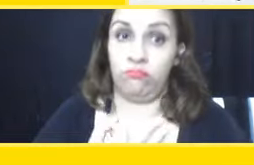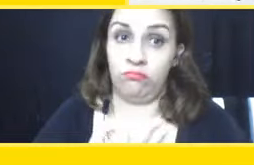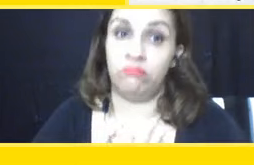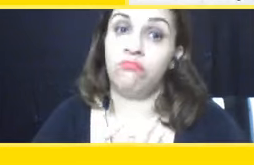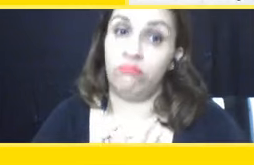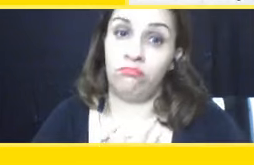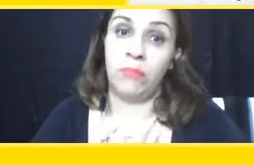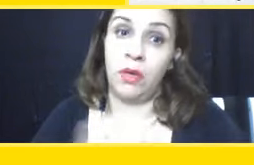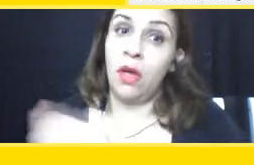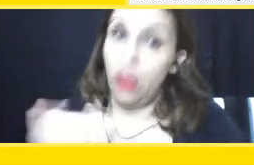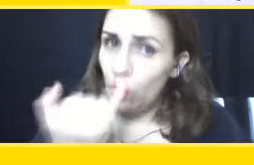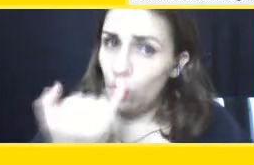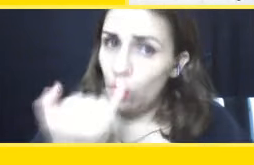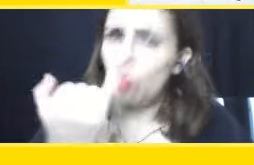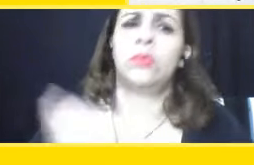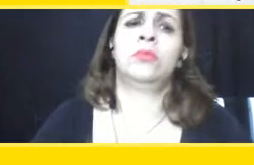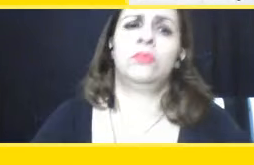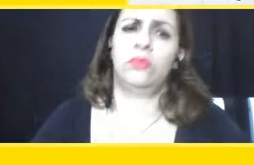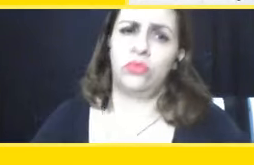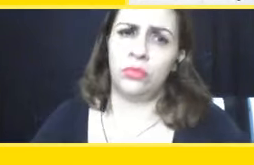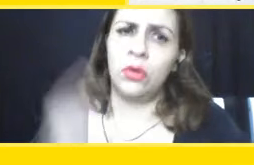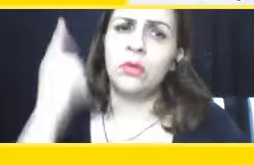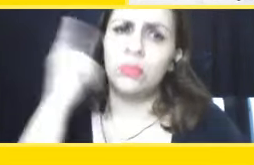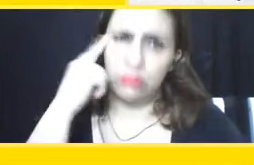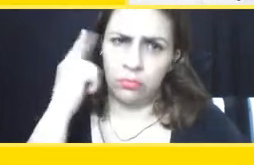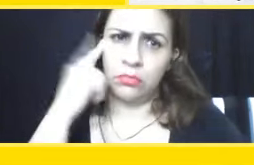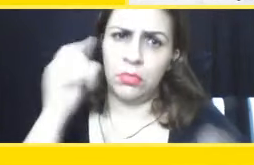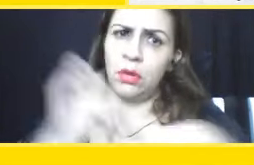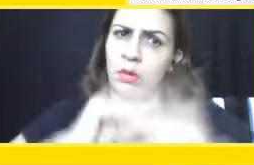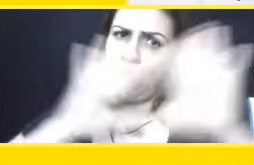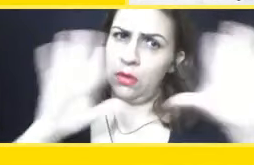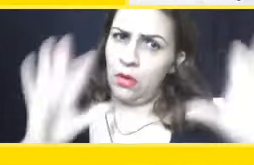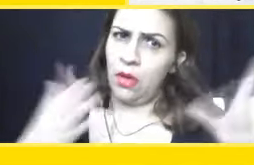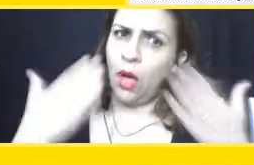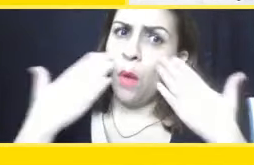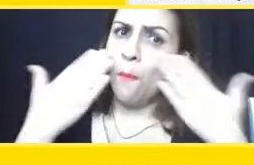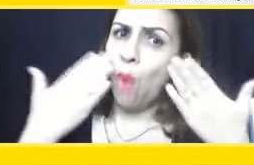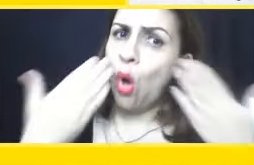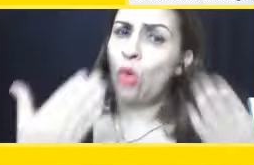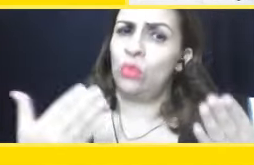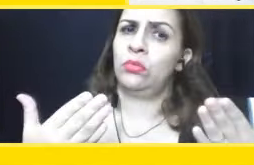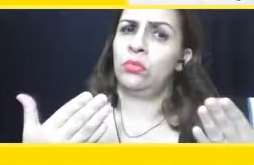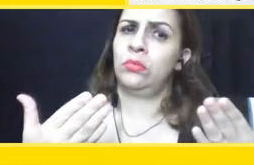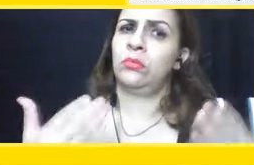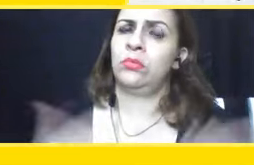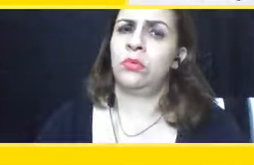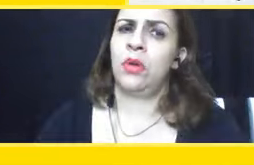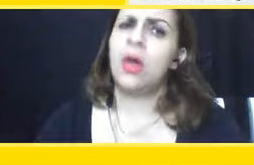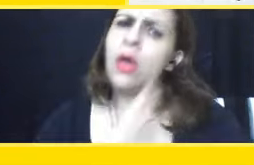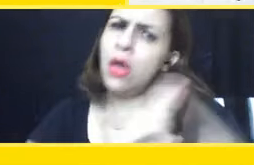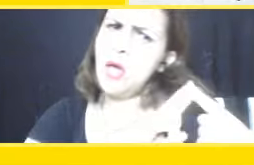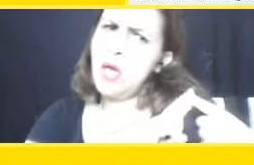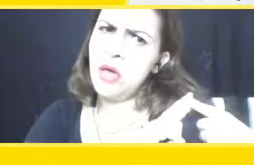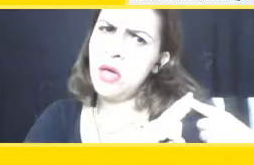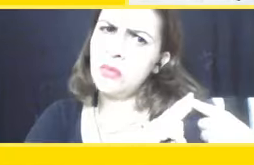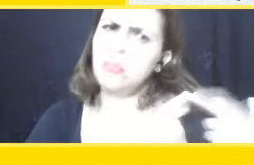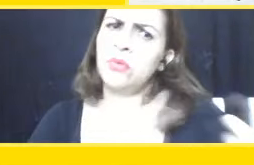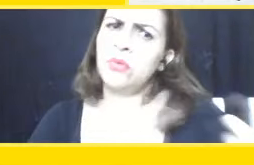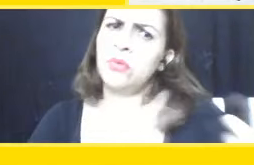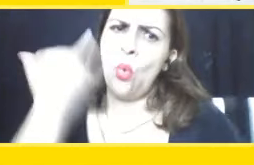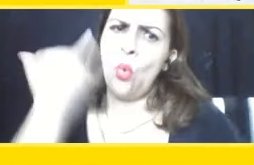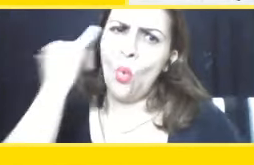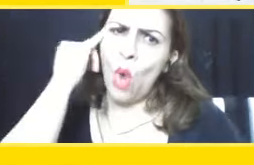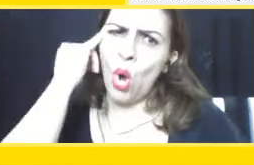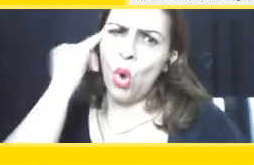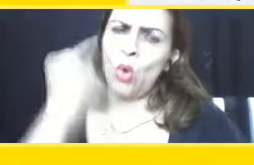é importantíssimo nós deixarmos isso claro. E isso mostra a responsabilidade que o governador Ibaneis tem